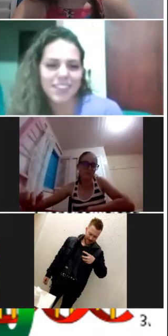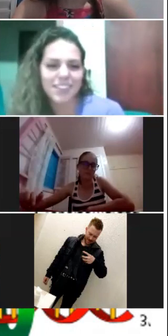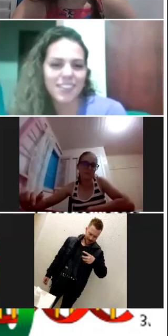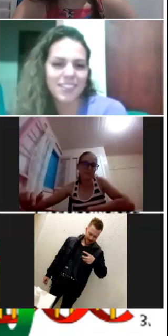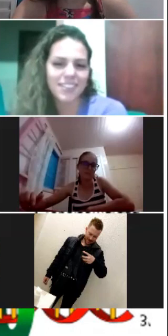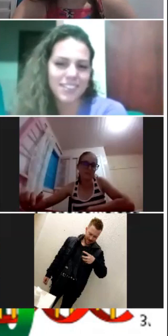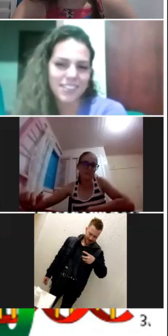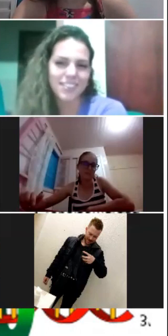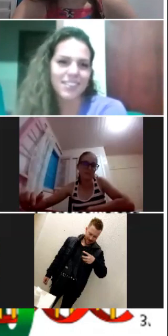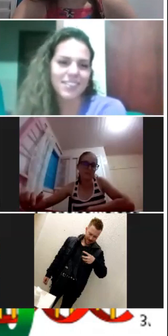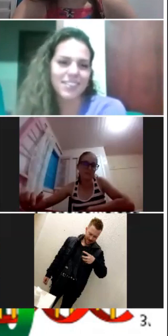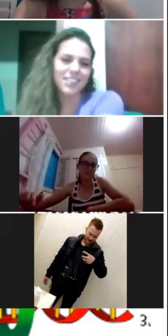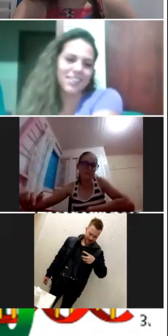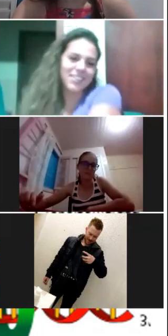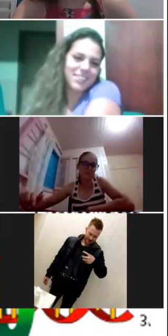Beleza.